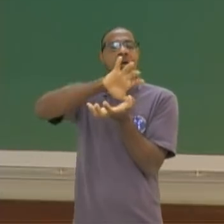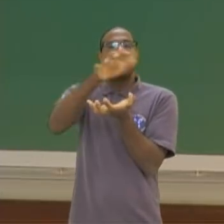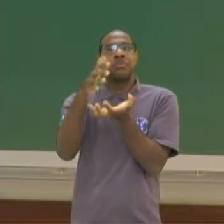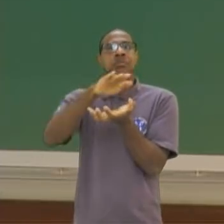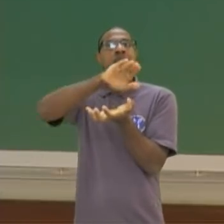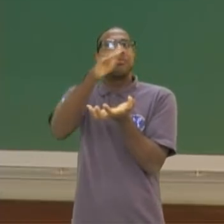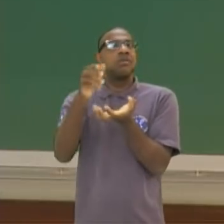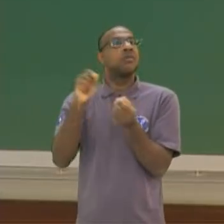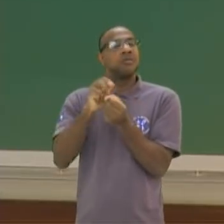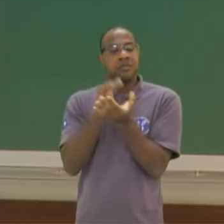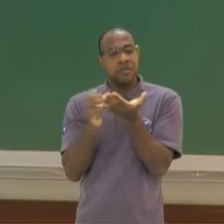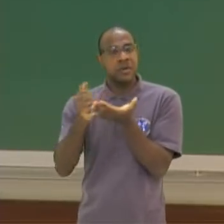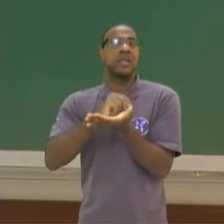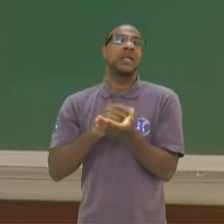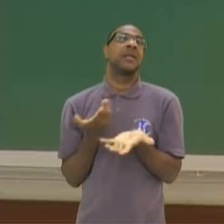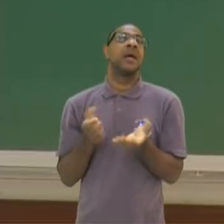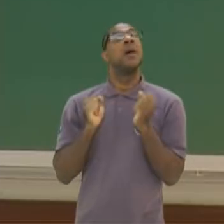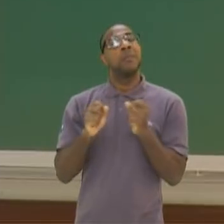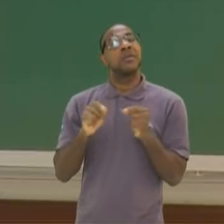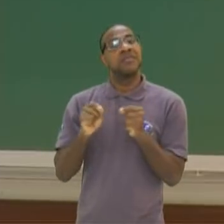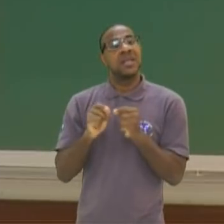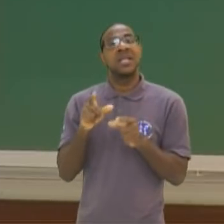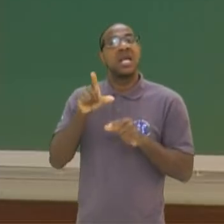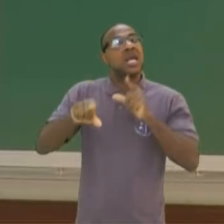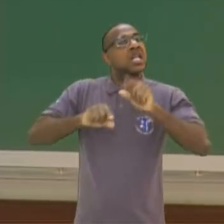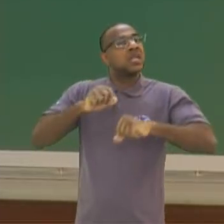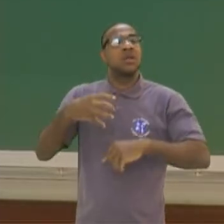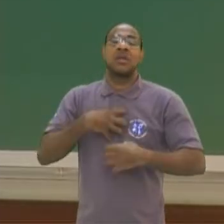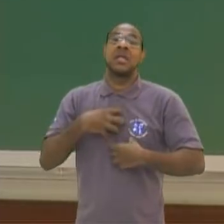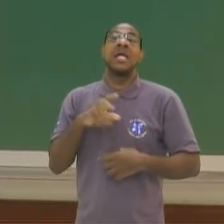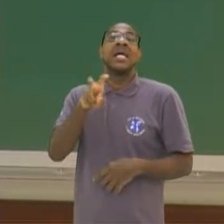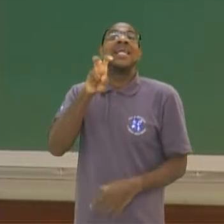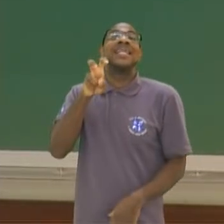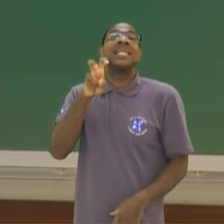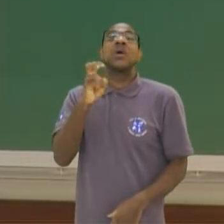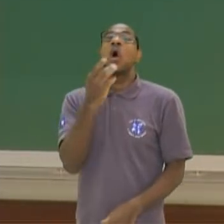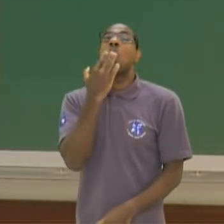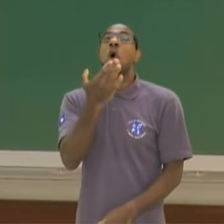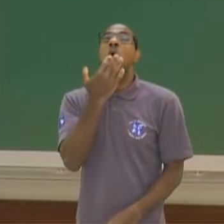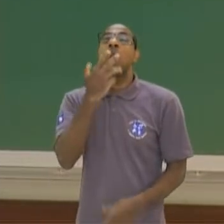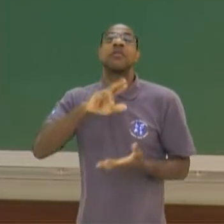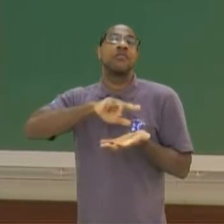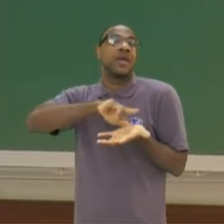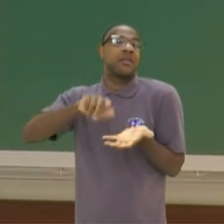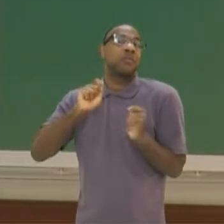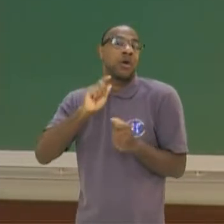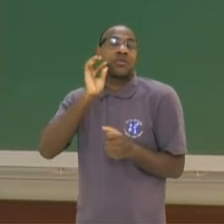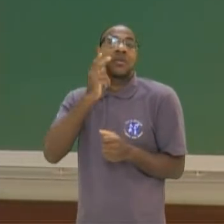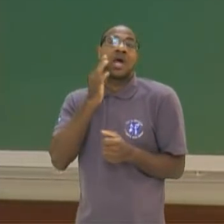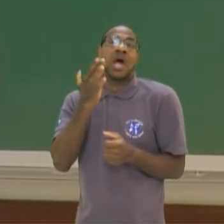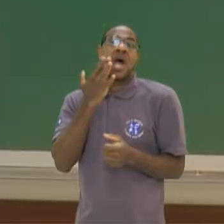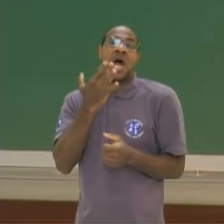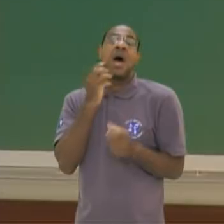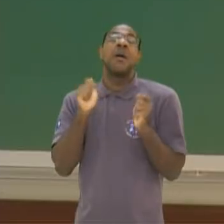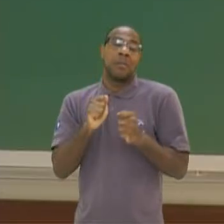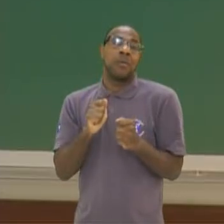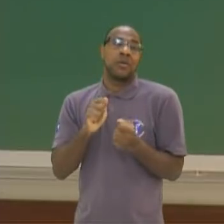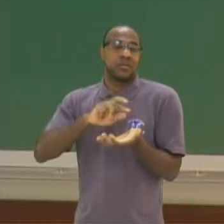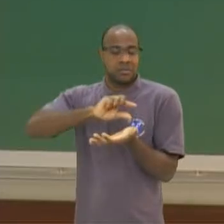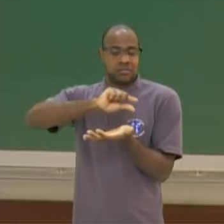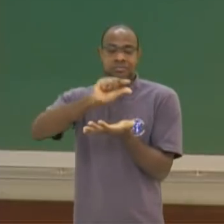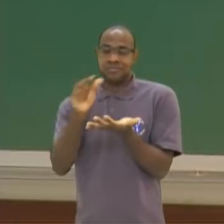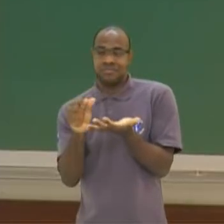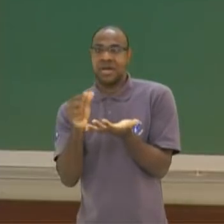volta. Então você pode fazer a escolha de 5 cores de lápis de cor diferente. E que tal fazer uma